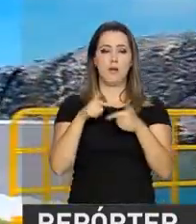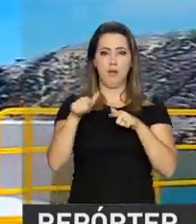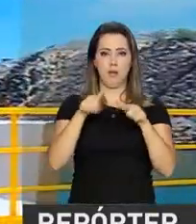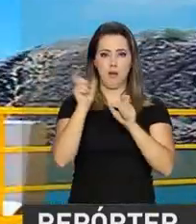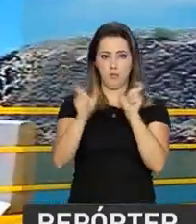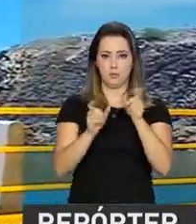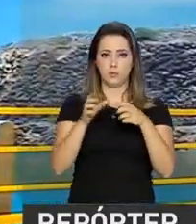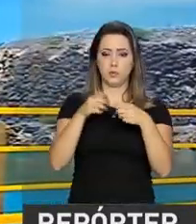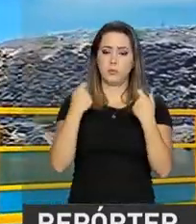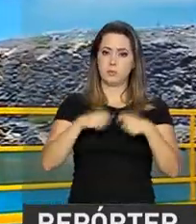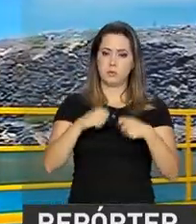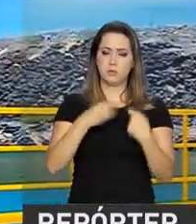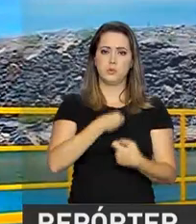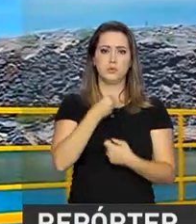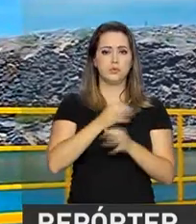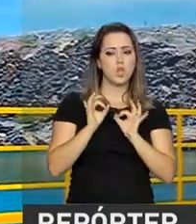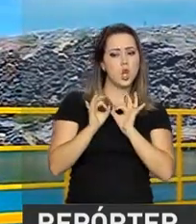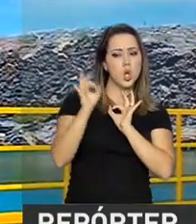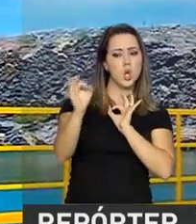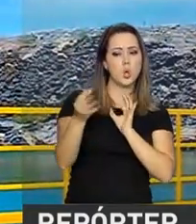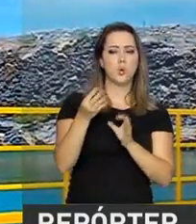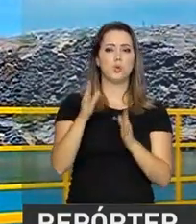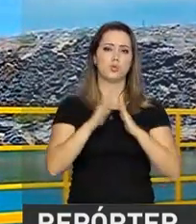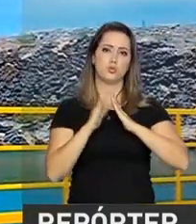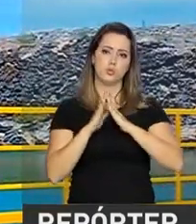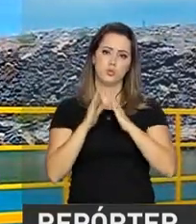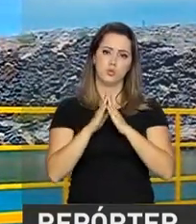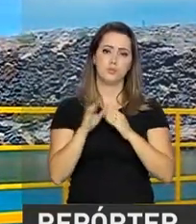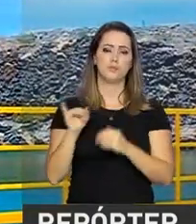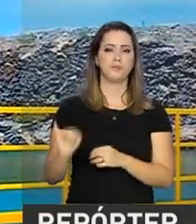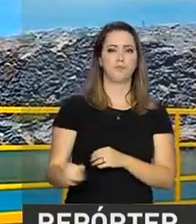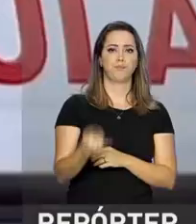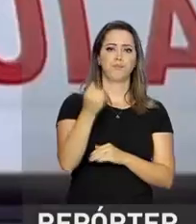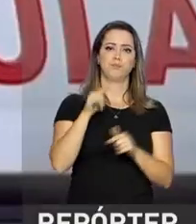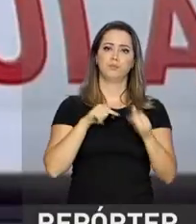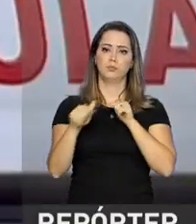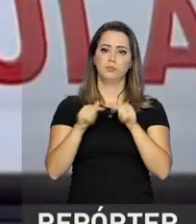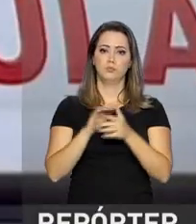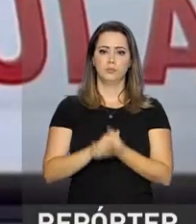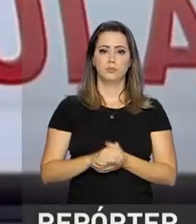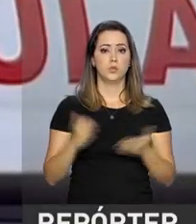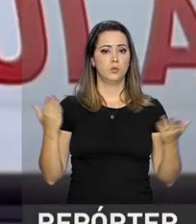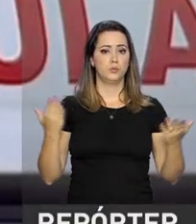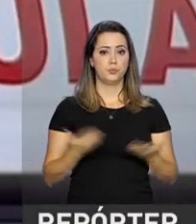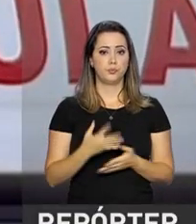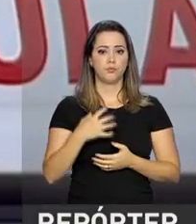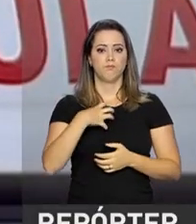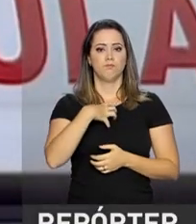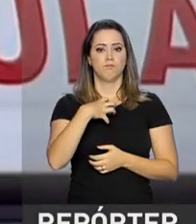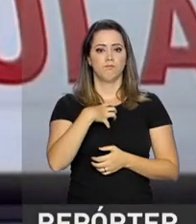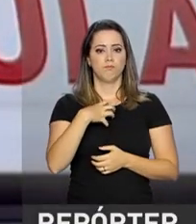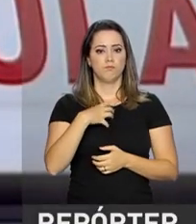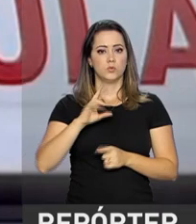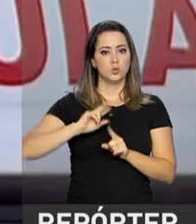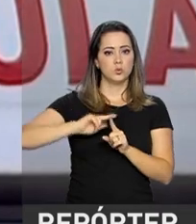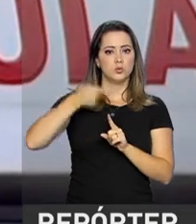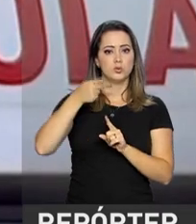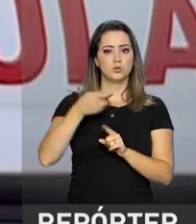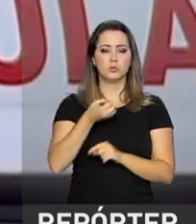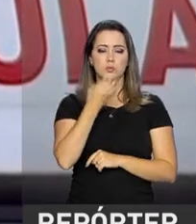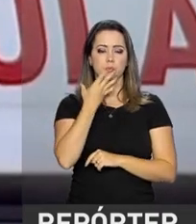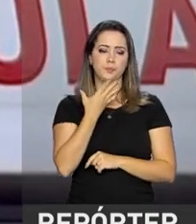teve de se virar longe de casa onde tinha oportunidade de emprego hoje se sente duplamente